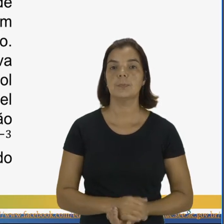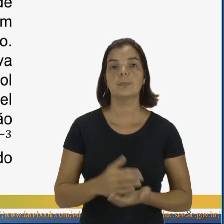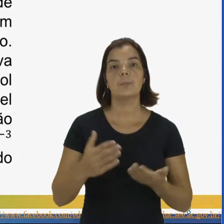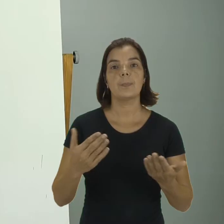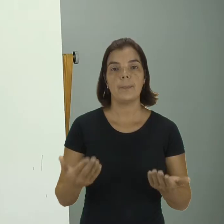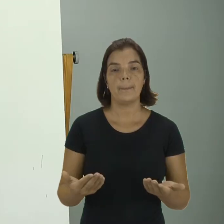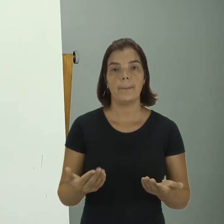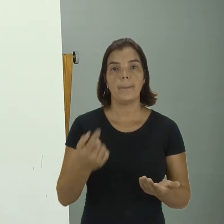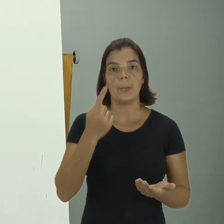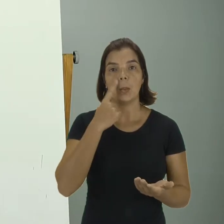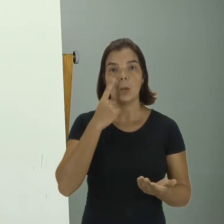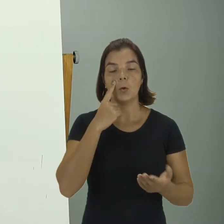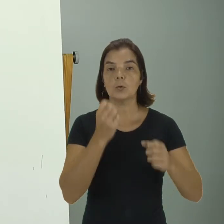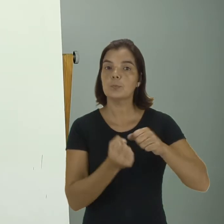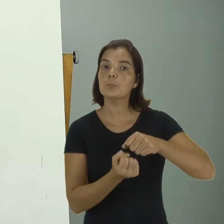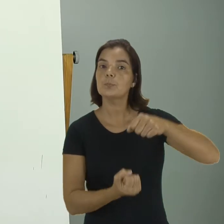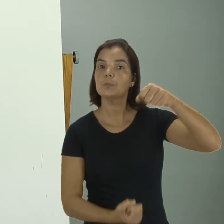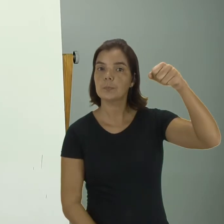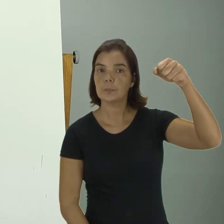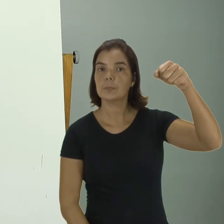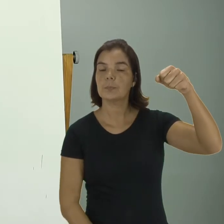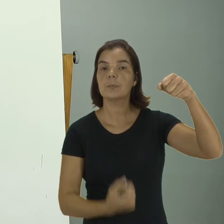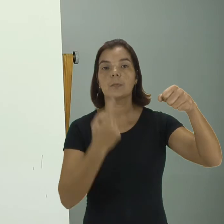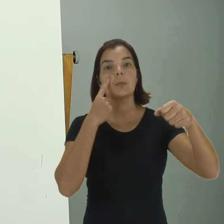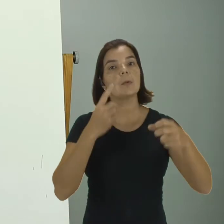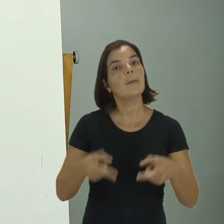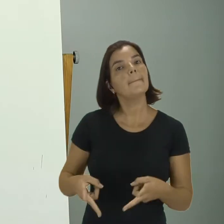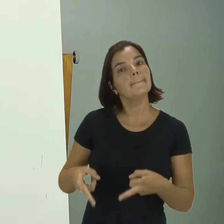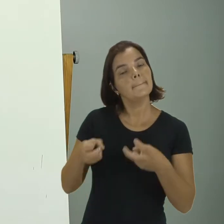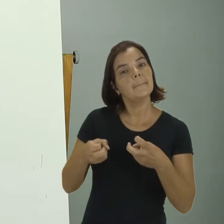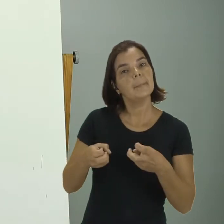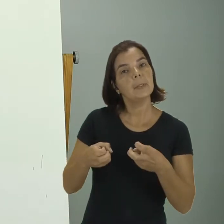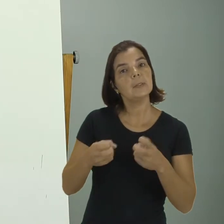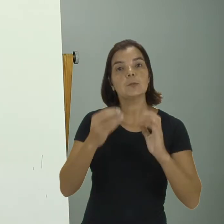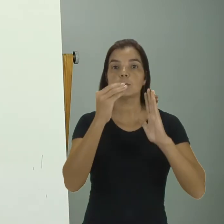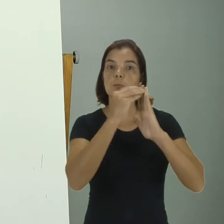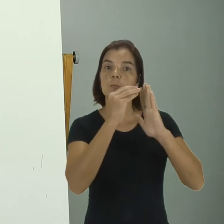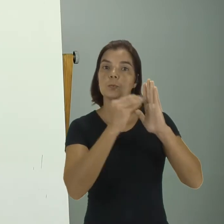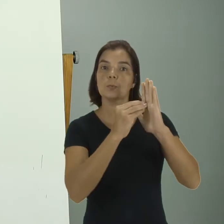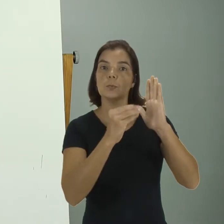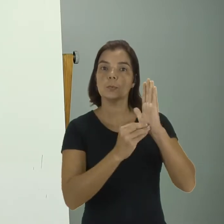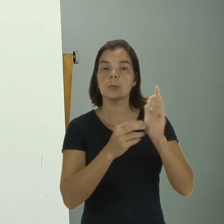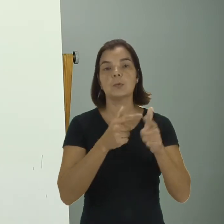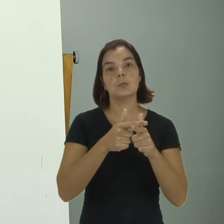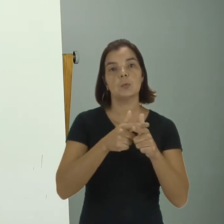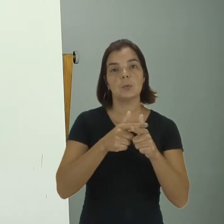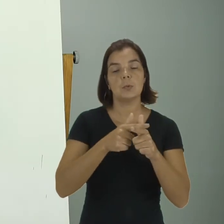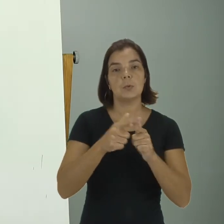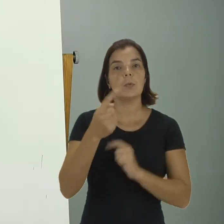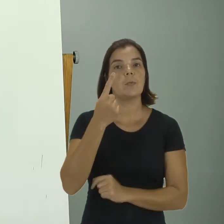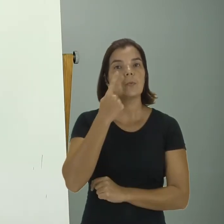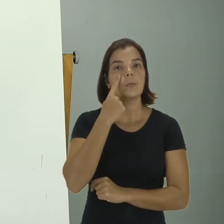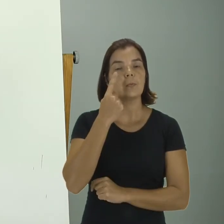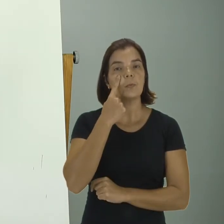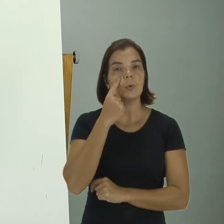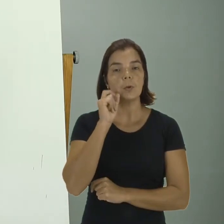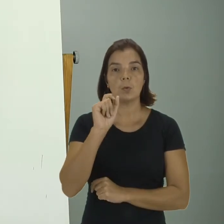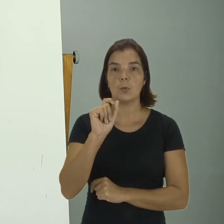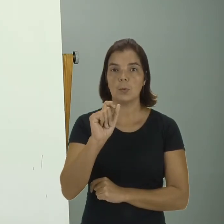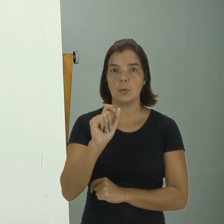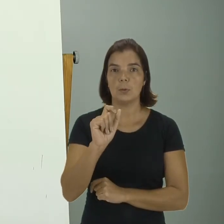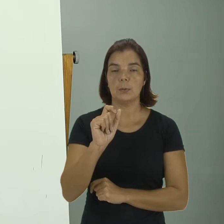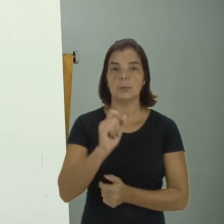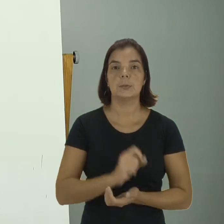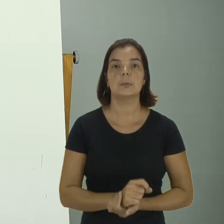Então, olhando para o quadro, a gente vai perceber os dados que haviam no problema. Observem que, quando